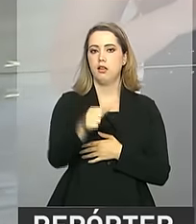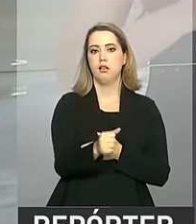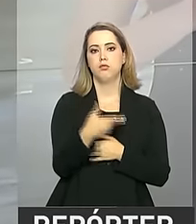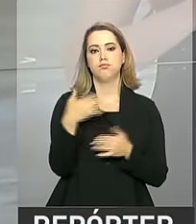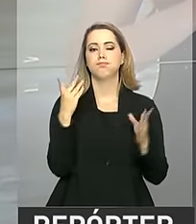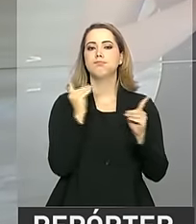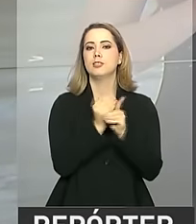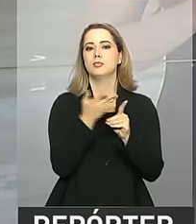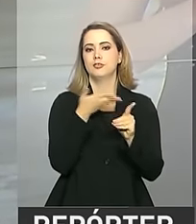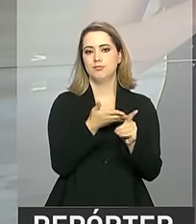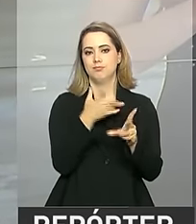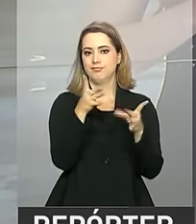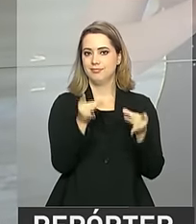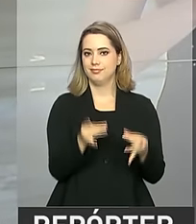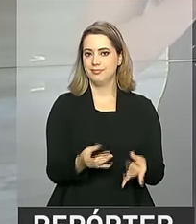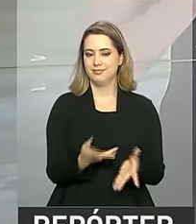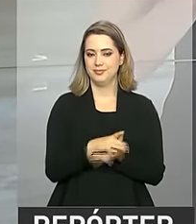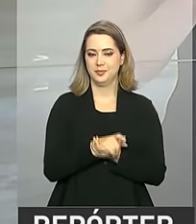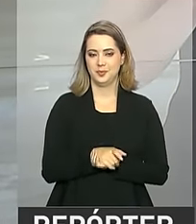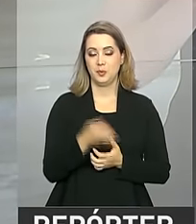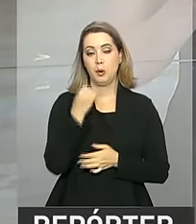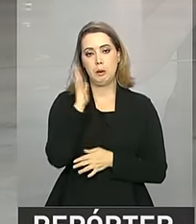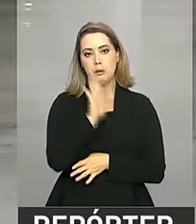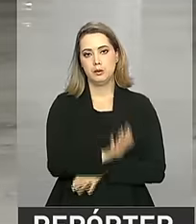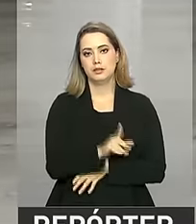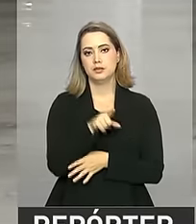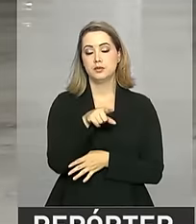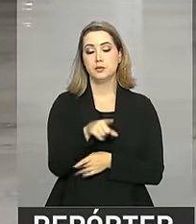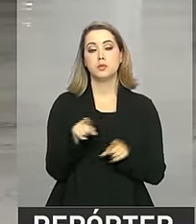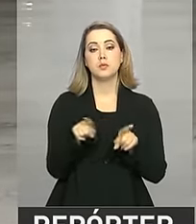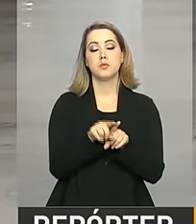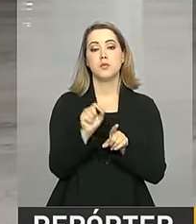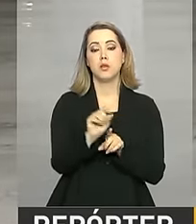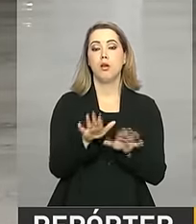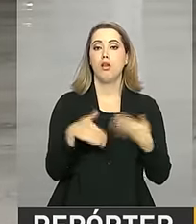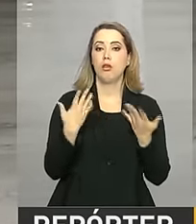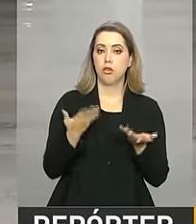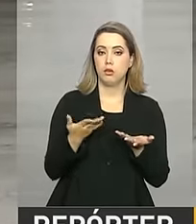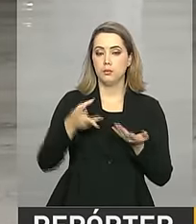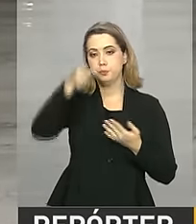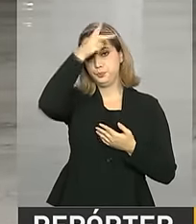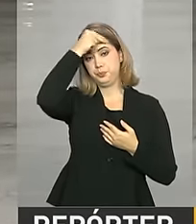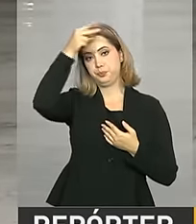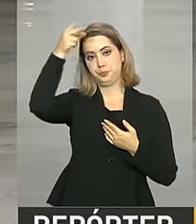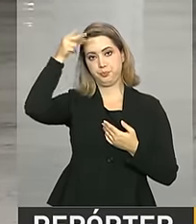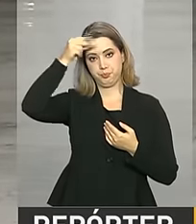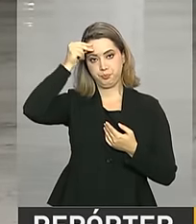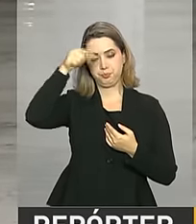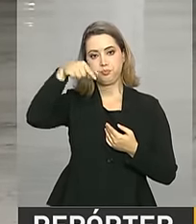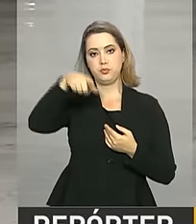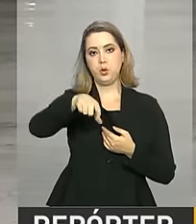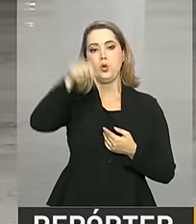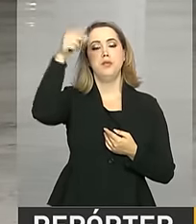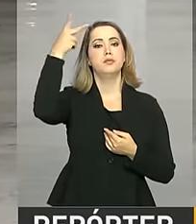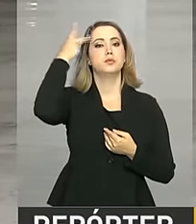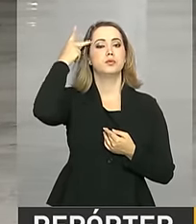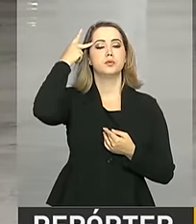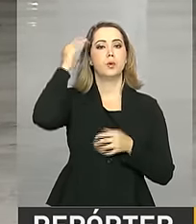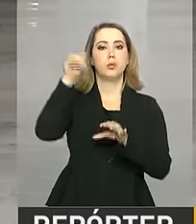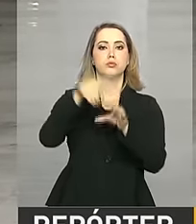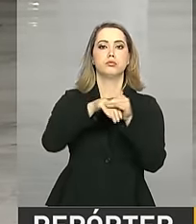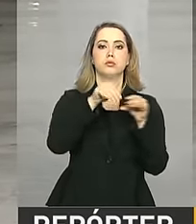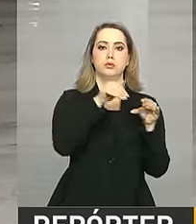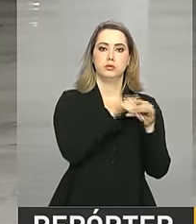esse encontro. Boa tarde, Carolina. Boa tarde, Zé Luiz. Então, o prefeito eleito da cidade de São Paulo, João Dória, disse que foi uma